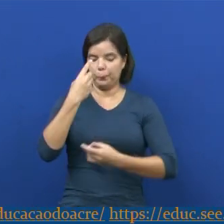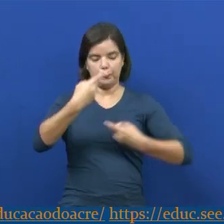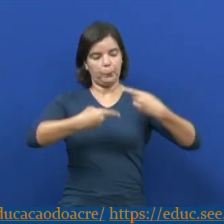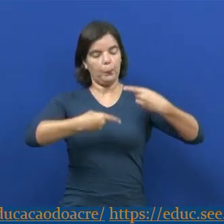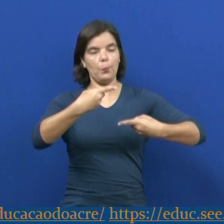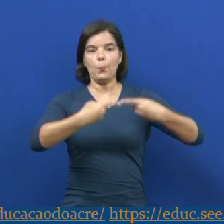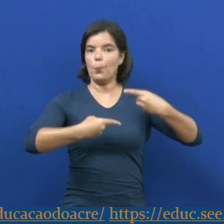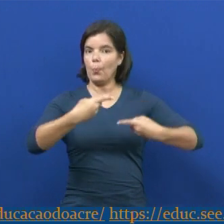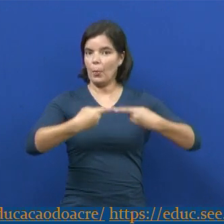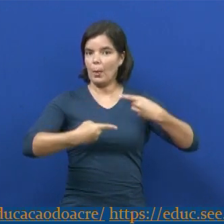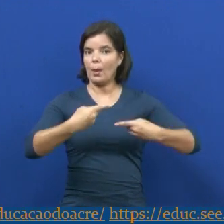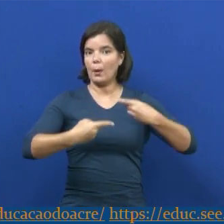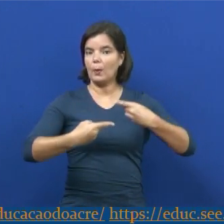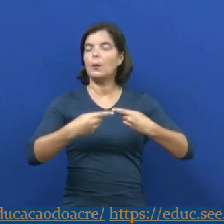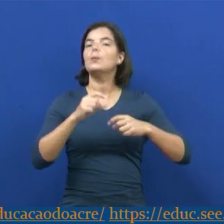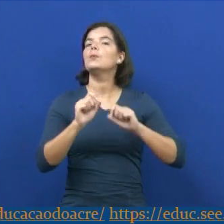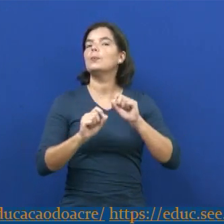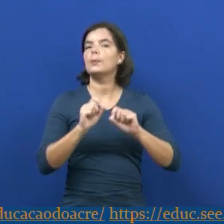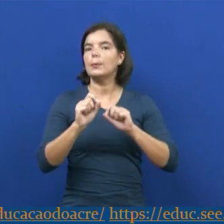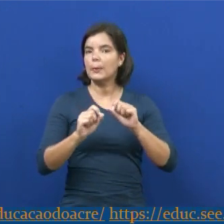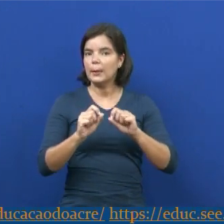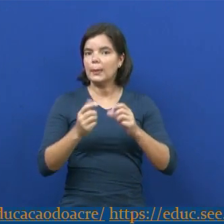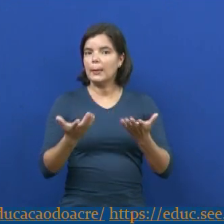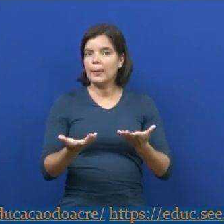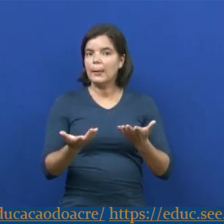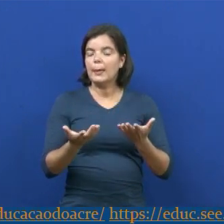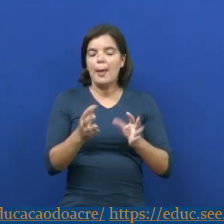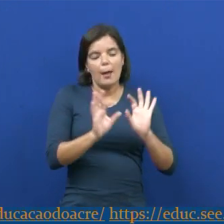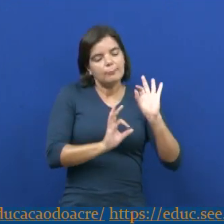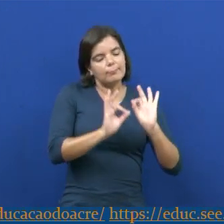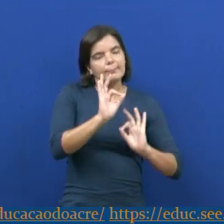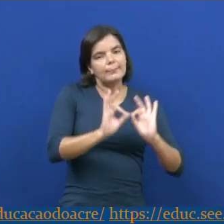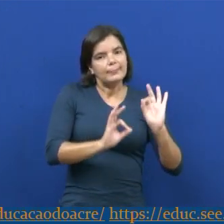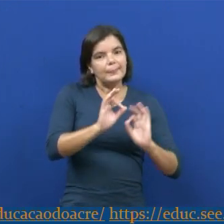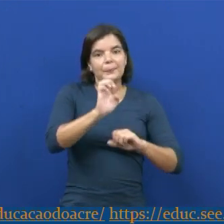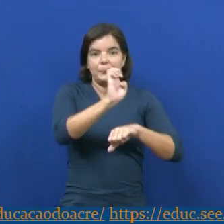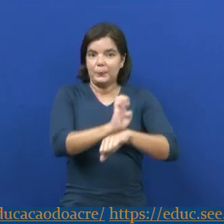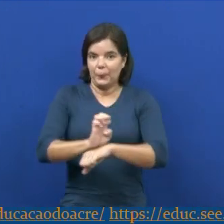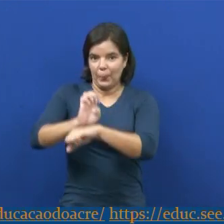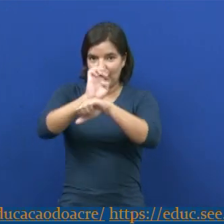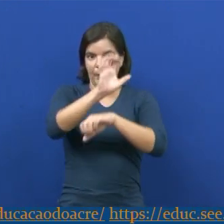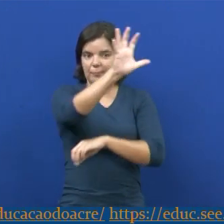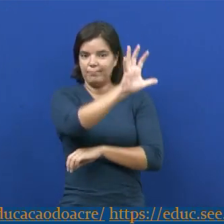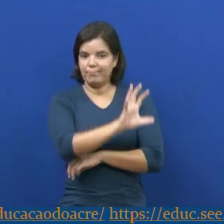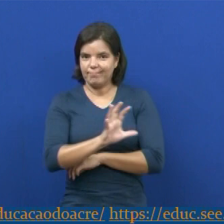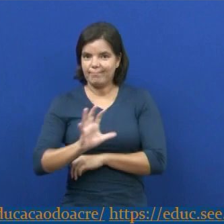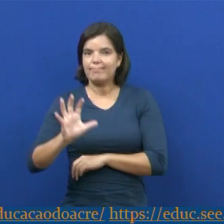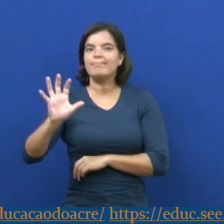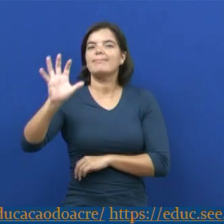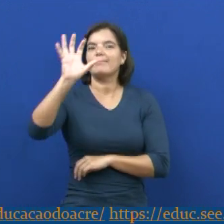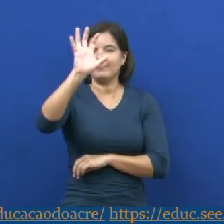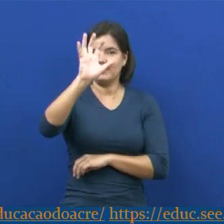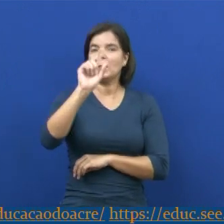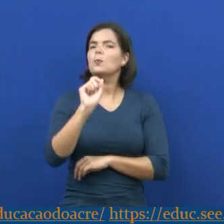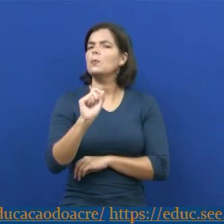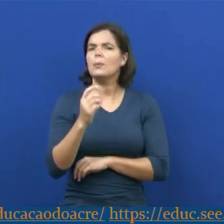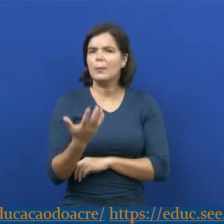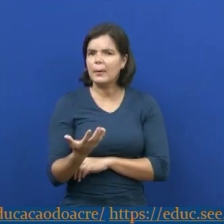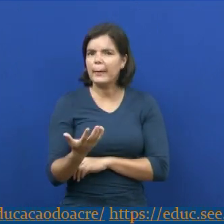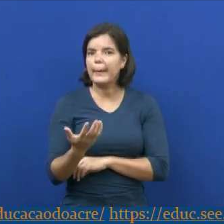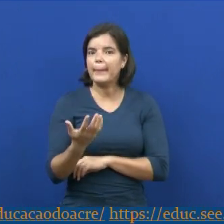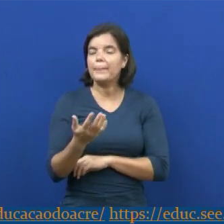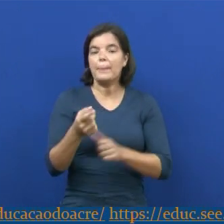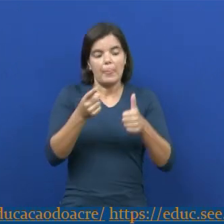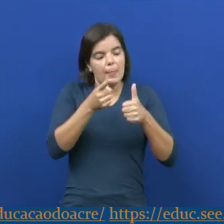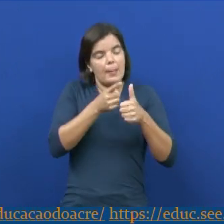ela vai ser basicamente o quê? A formação dos estados nacionais, tá? O que foi isso? Foi